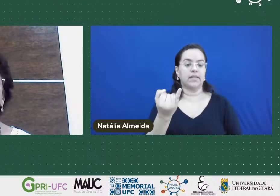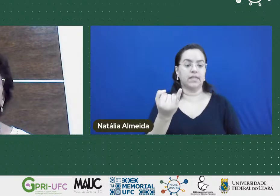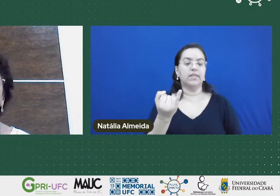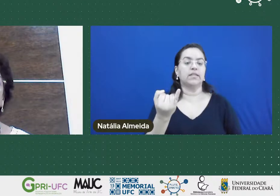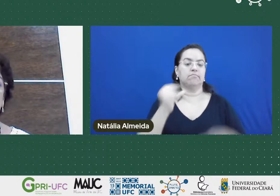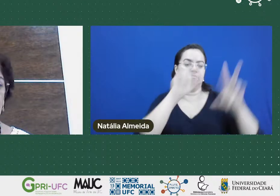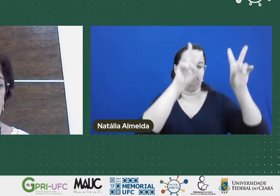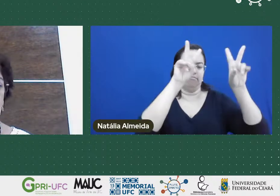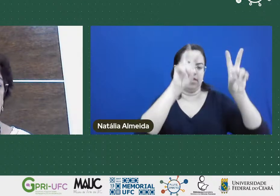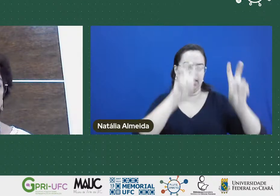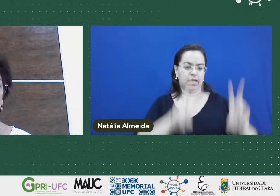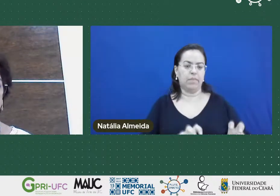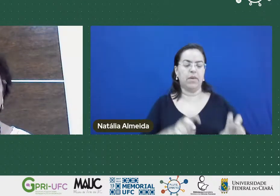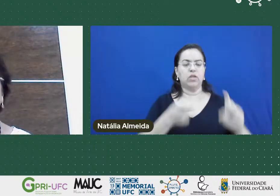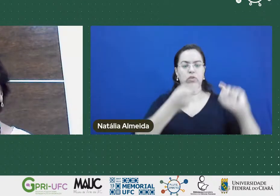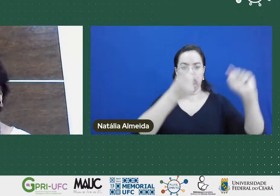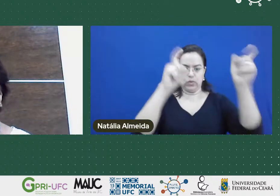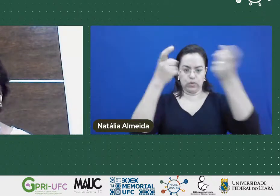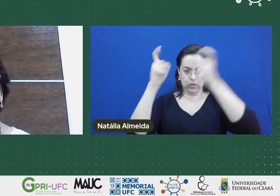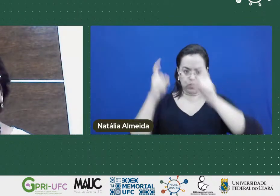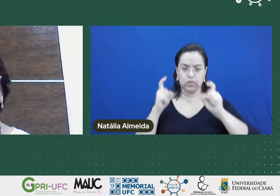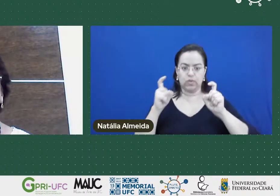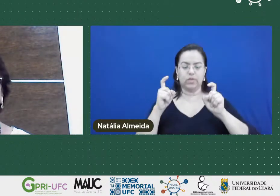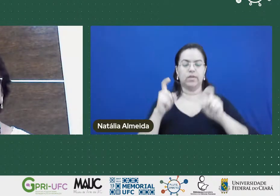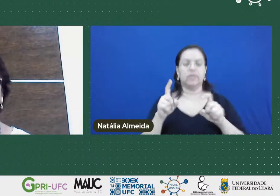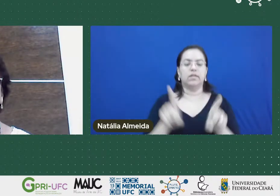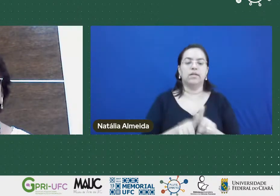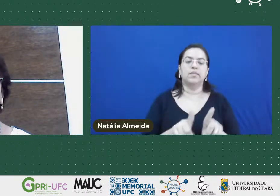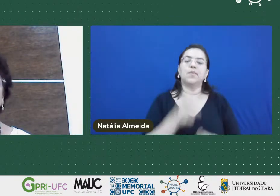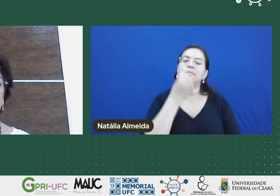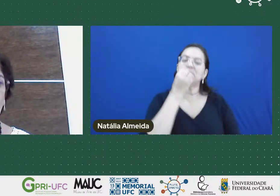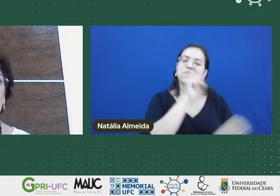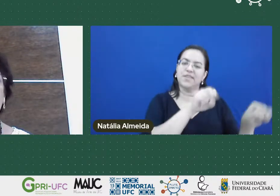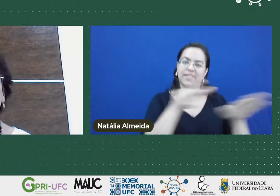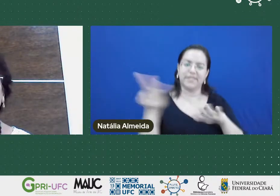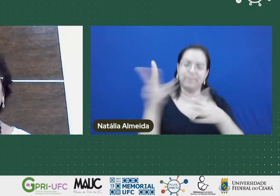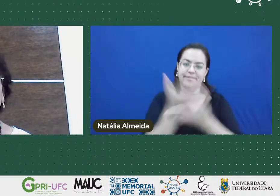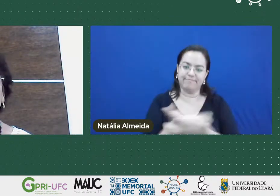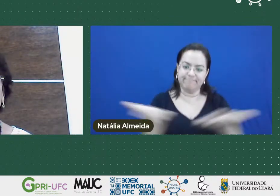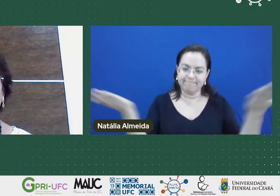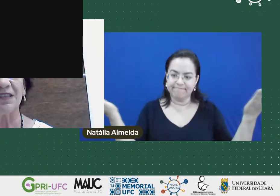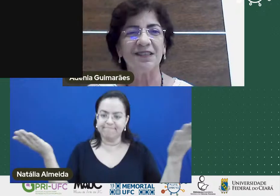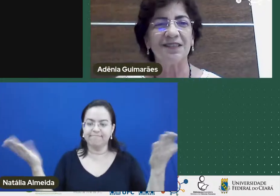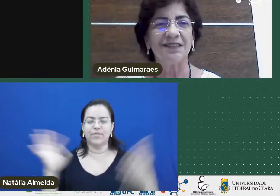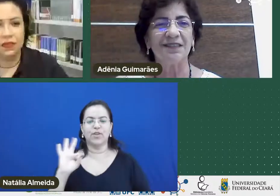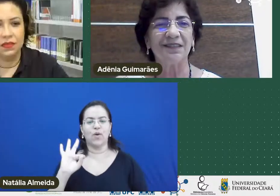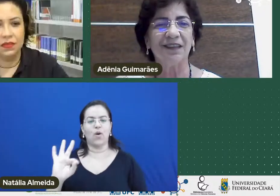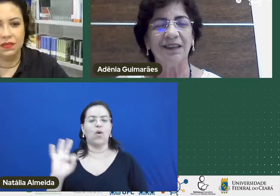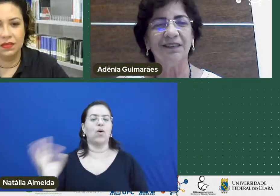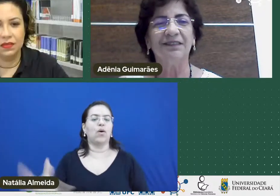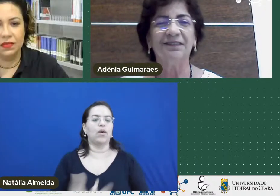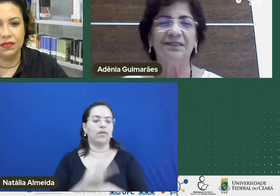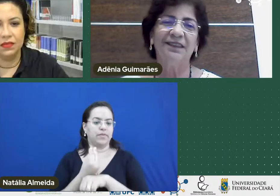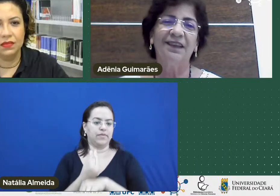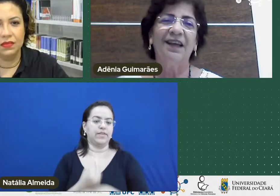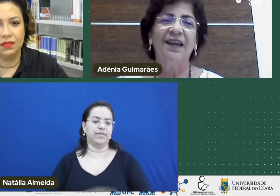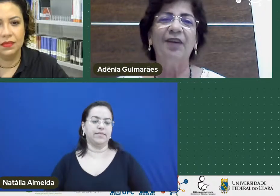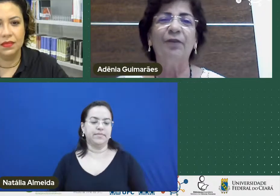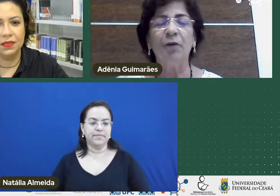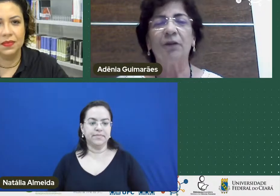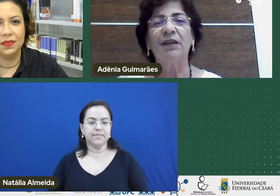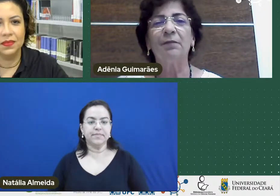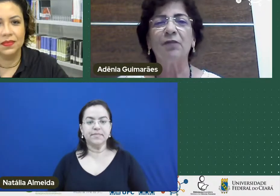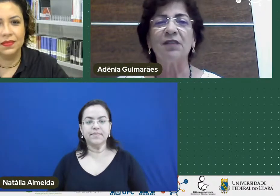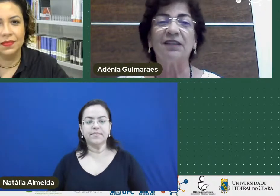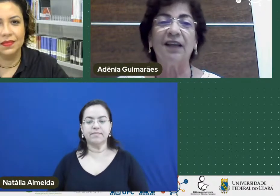temáticas, as discussões, uma boa semana a todos. E um ótimo evento para vocês, tá?